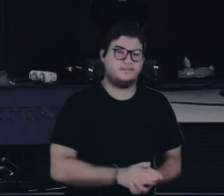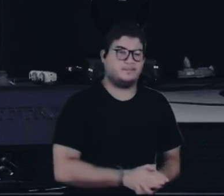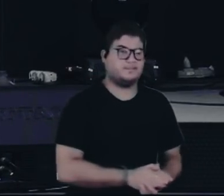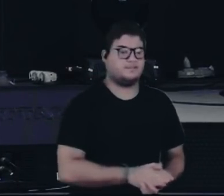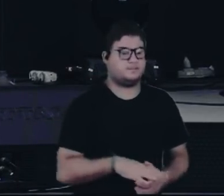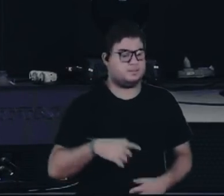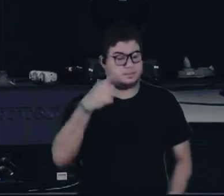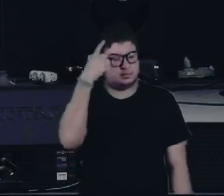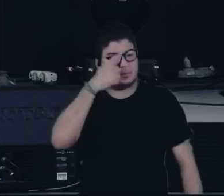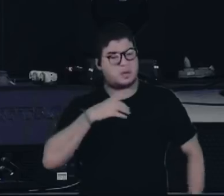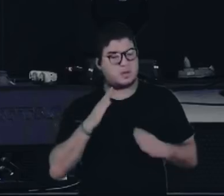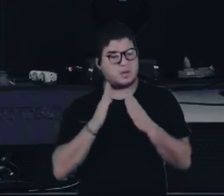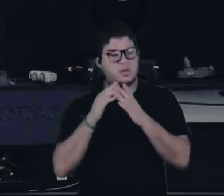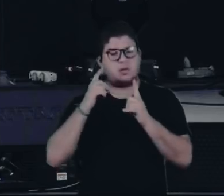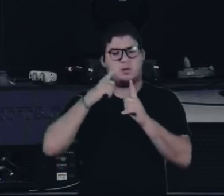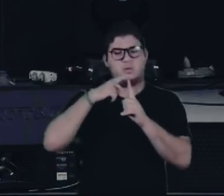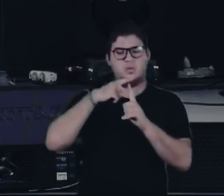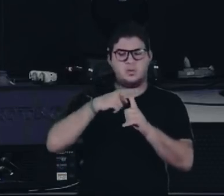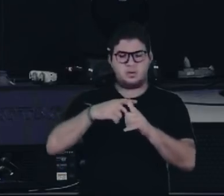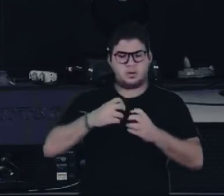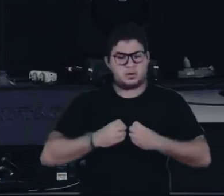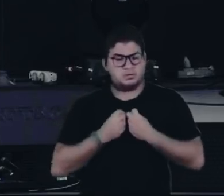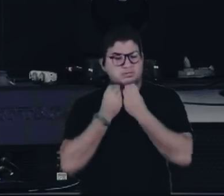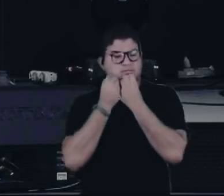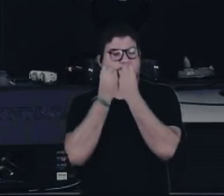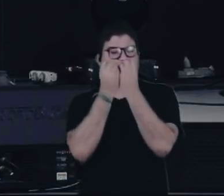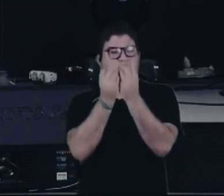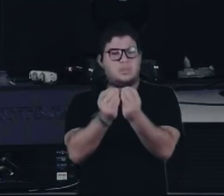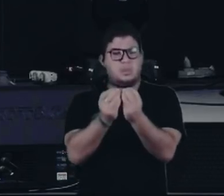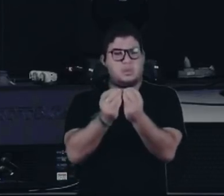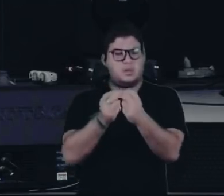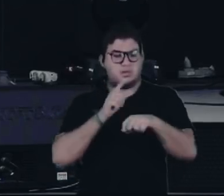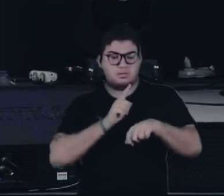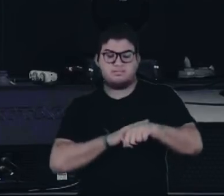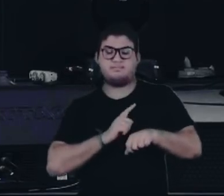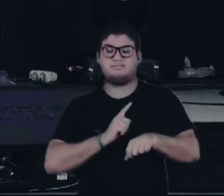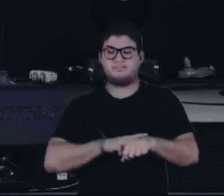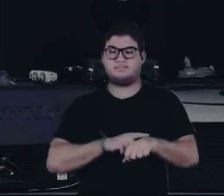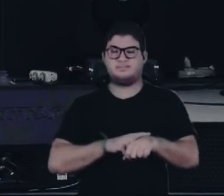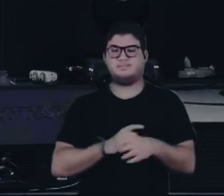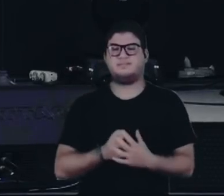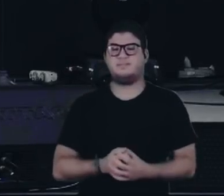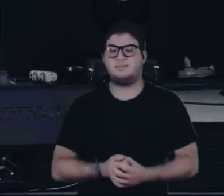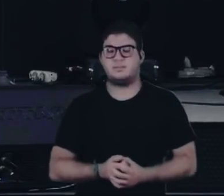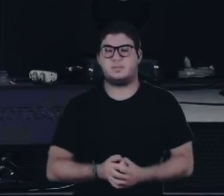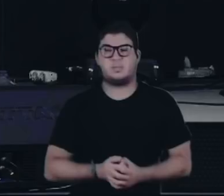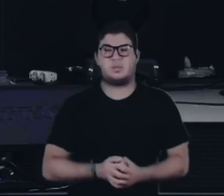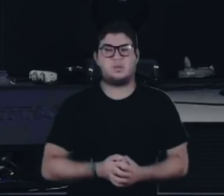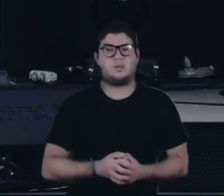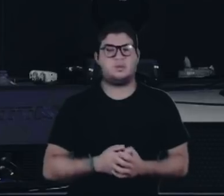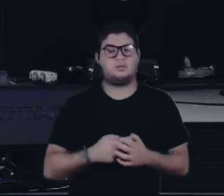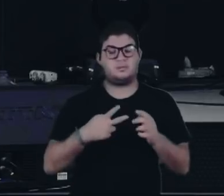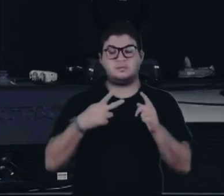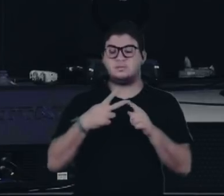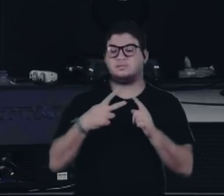Nós somos uma igreja doadora. Nós entregamos o tempo. Em segundo lugar,